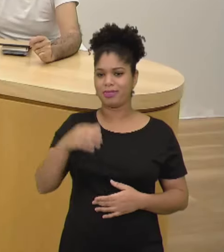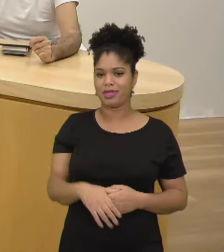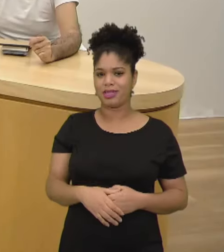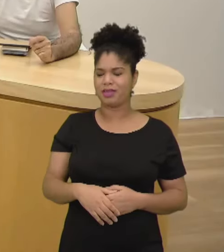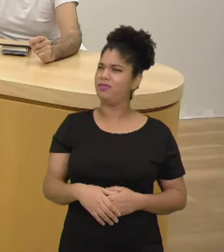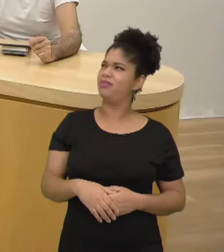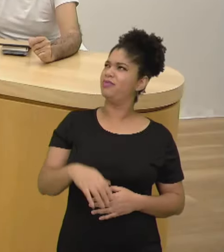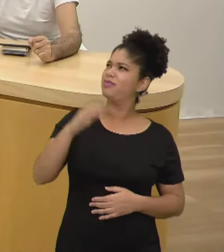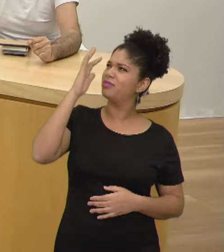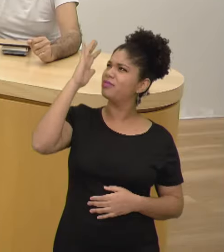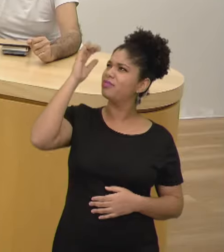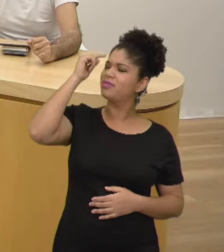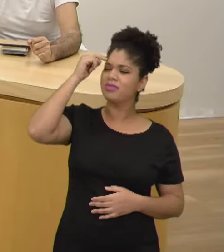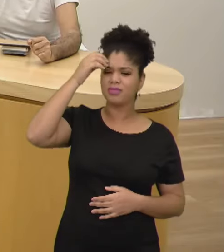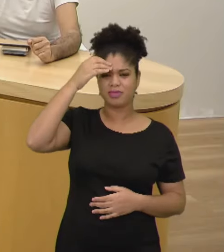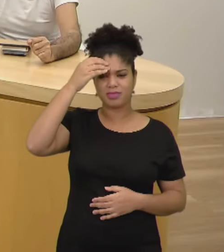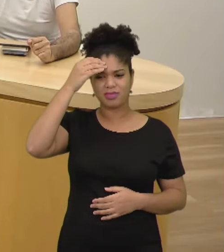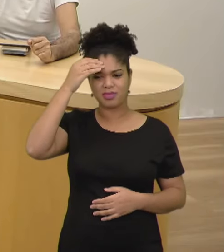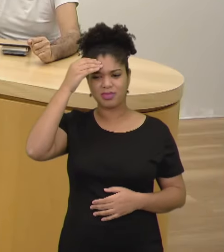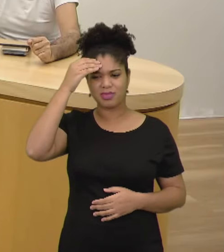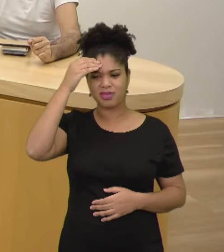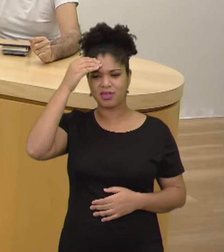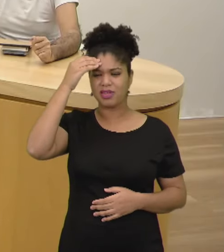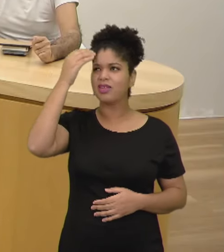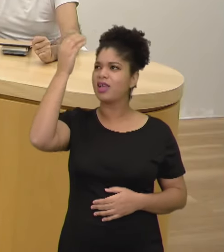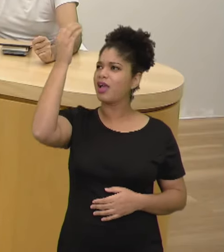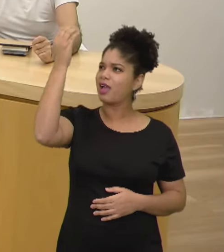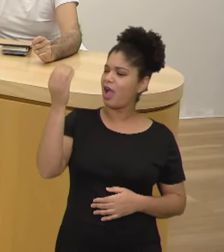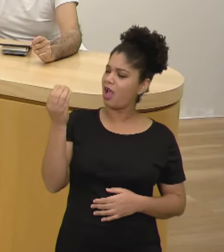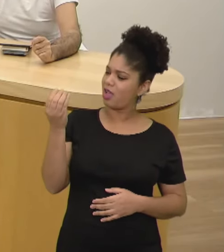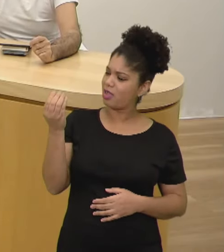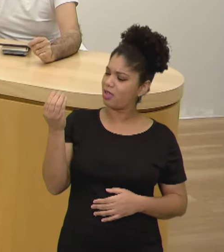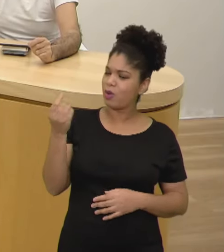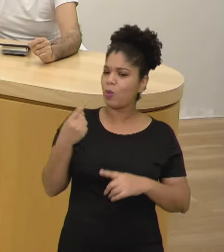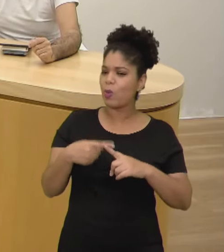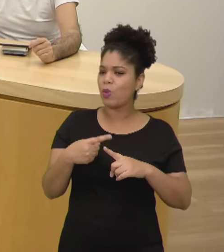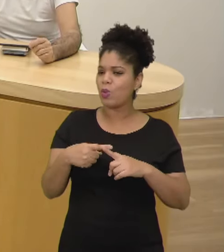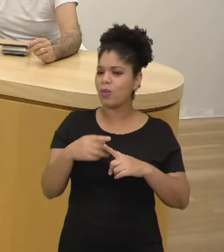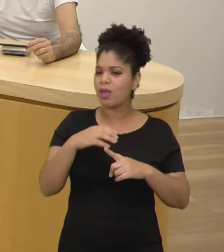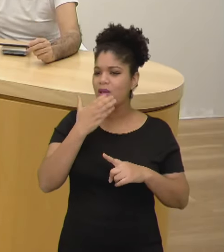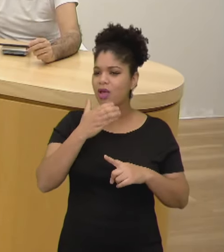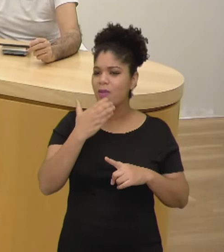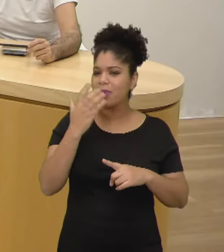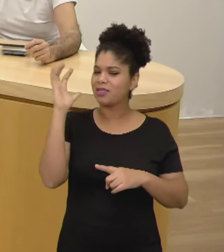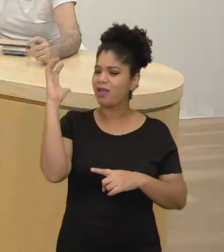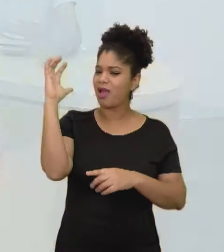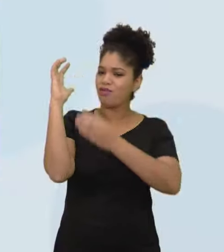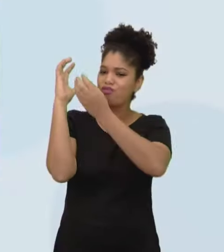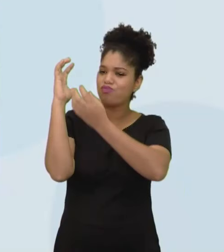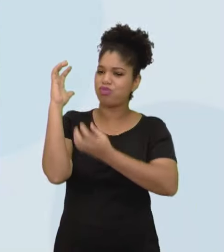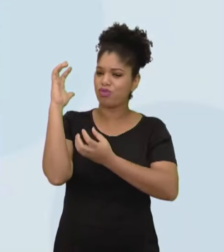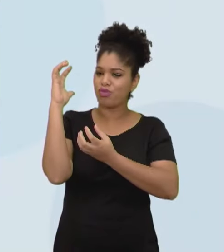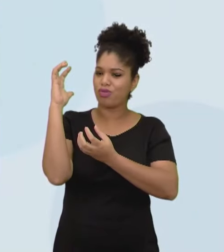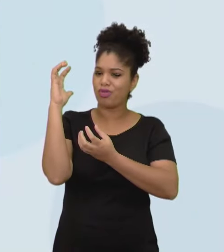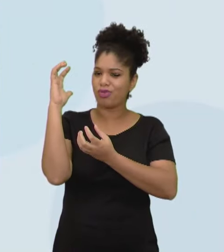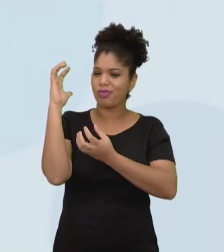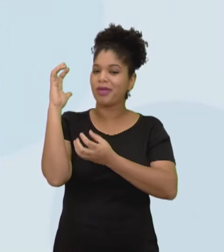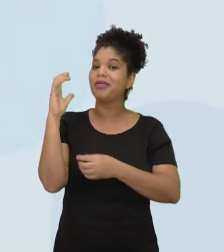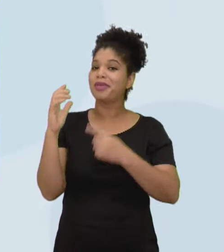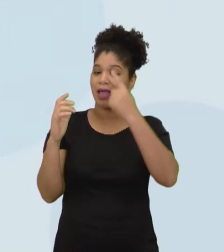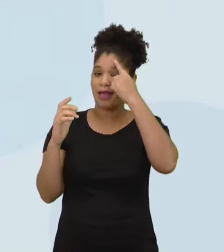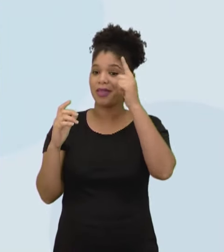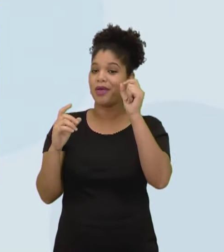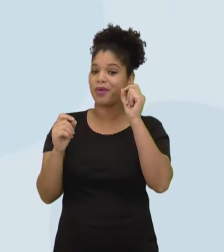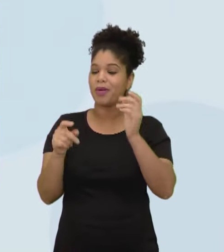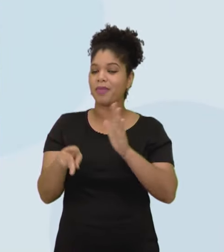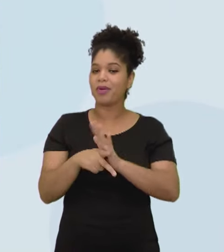ele ficou pensando, falou assim, por que as coisas caem? E a partir disso, ele formulou a teoria da gravidade. Porque, como